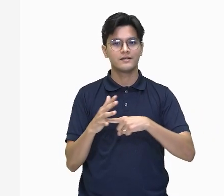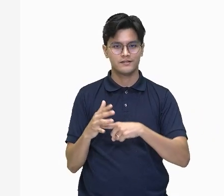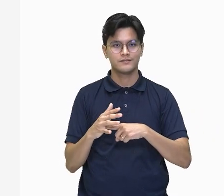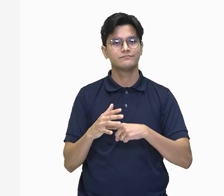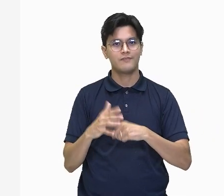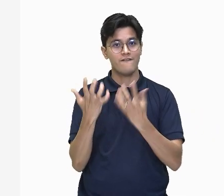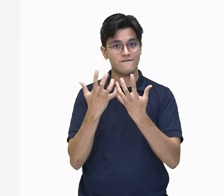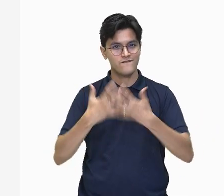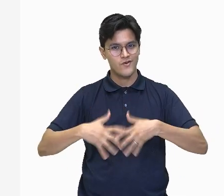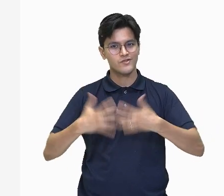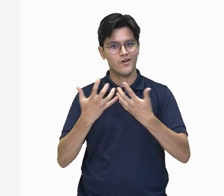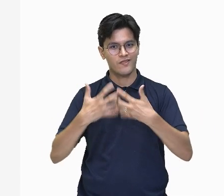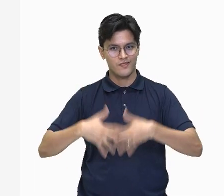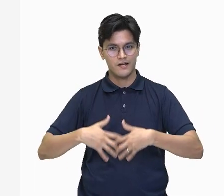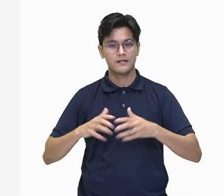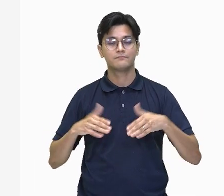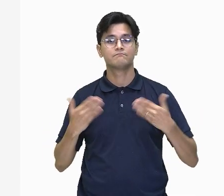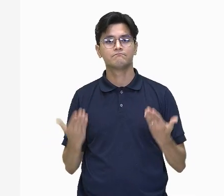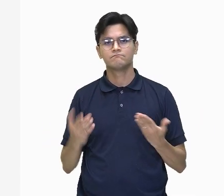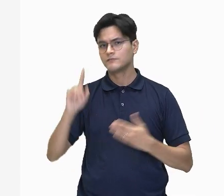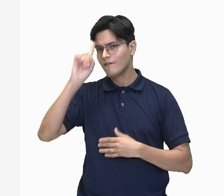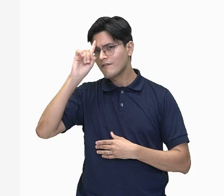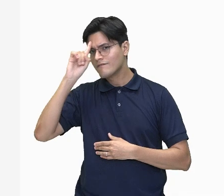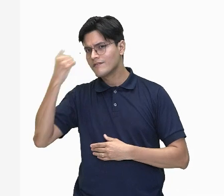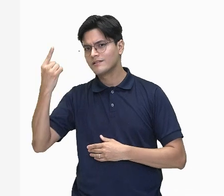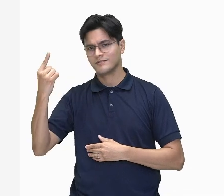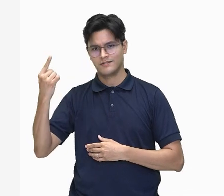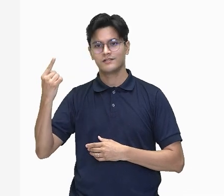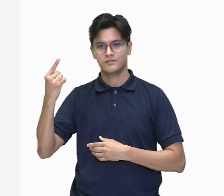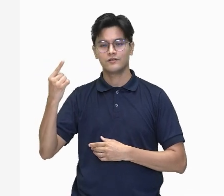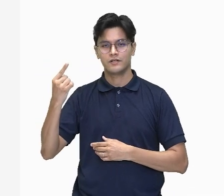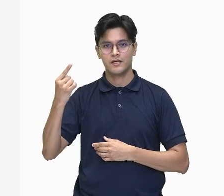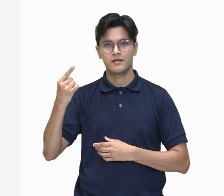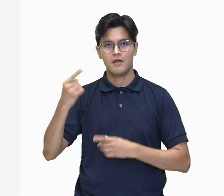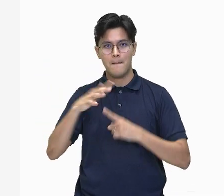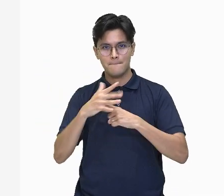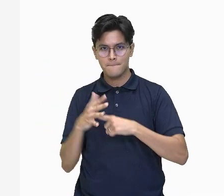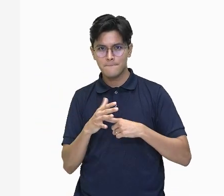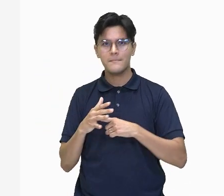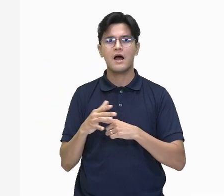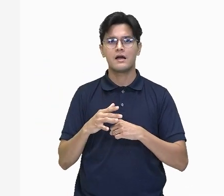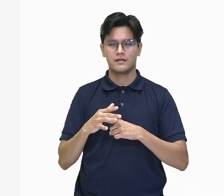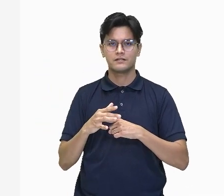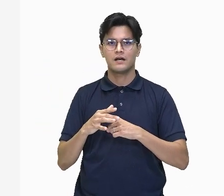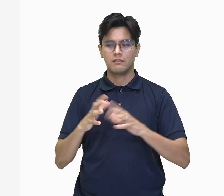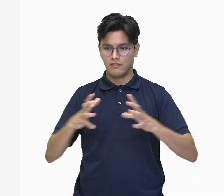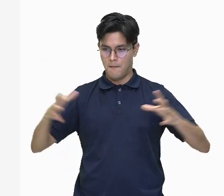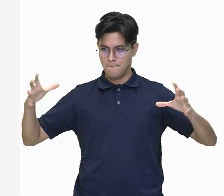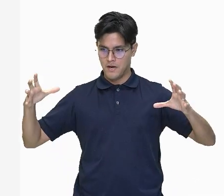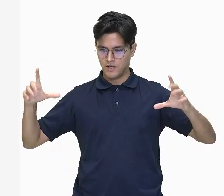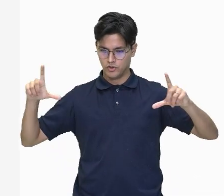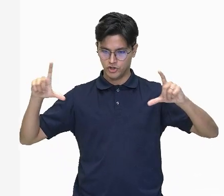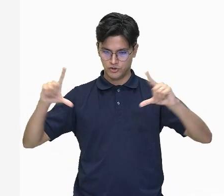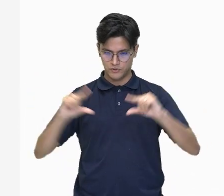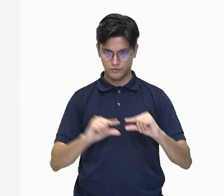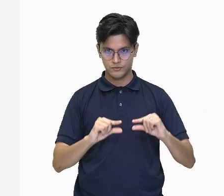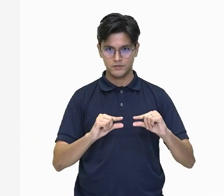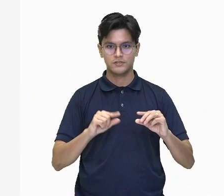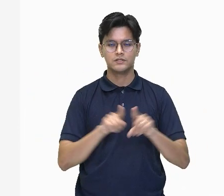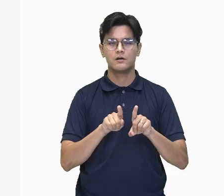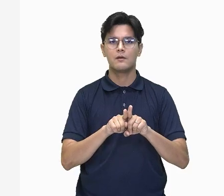essa invenção reduziu o tamanho das máquinas, aumentou a mobilidade e possibilitou a